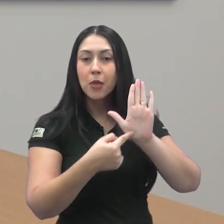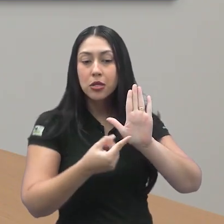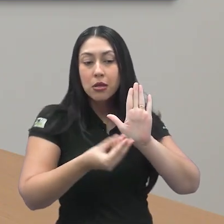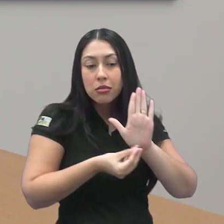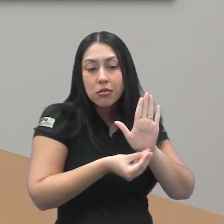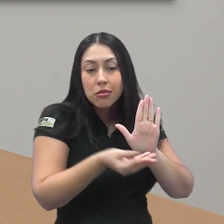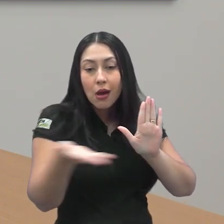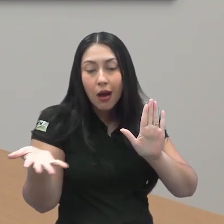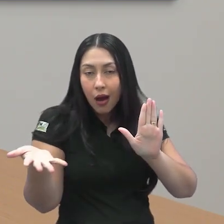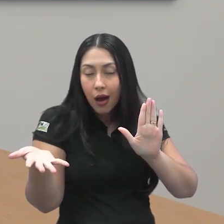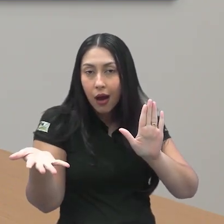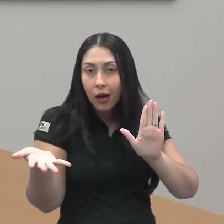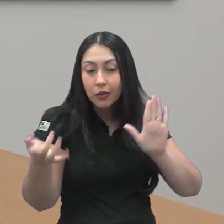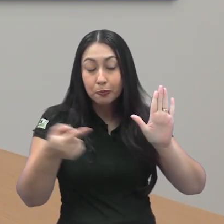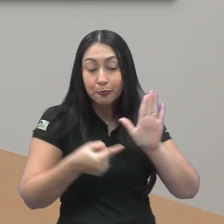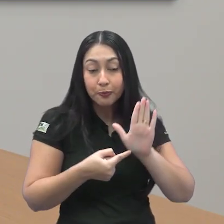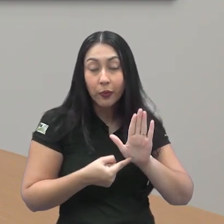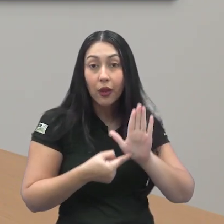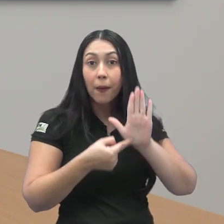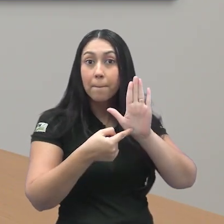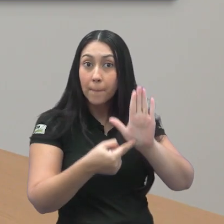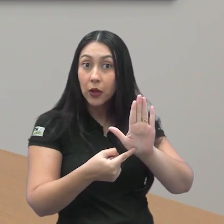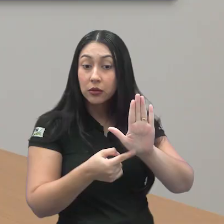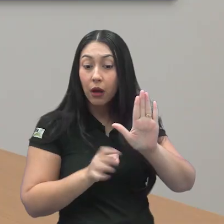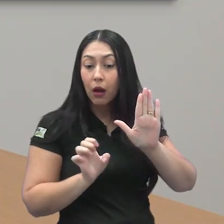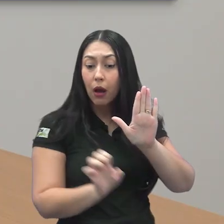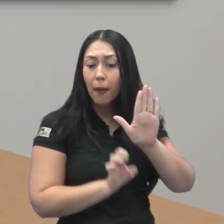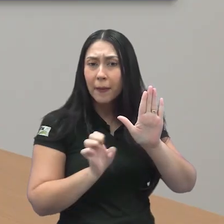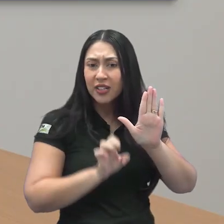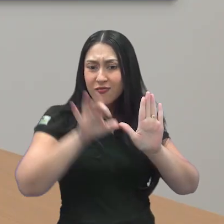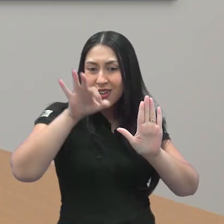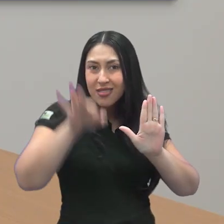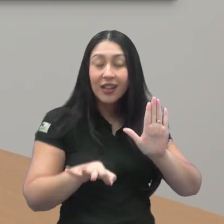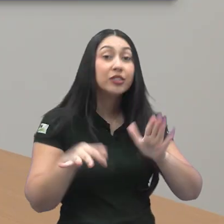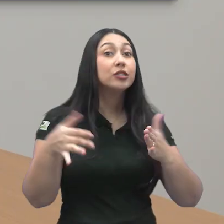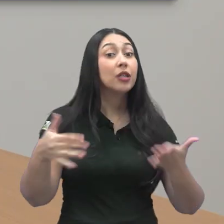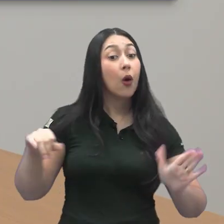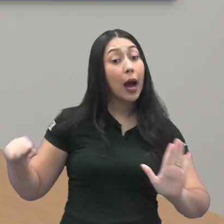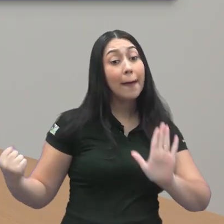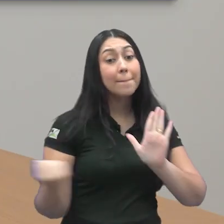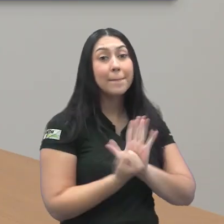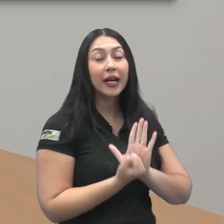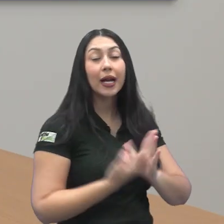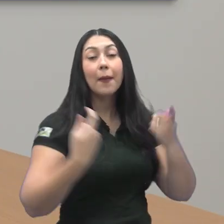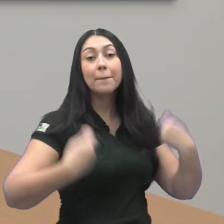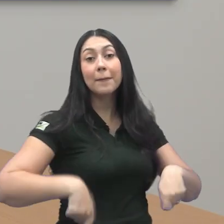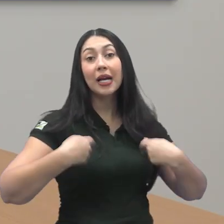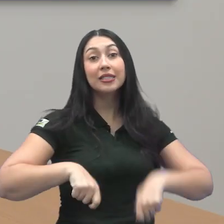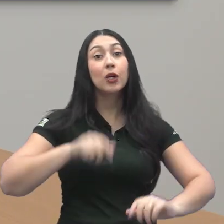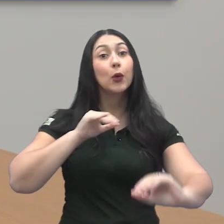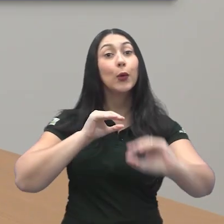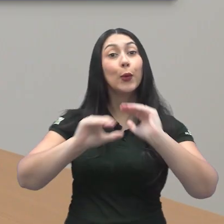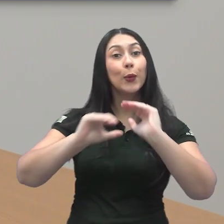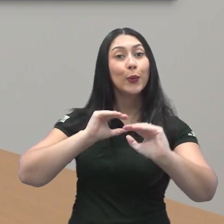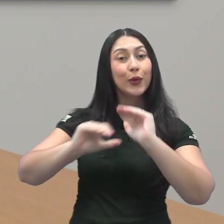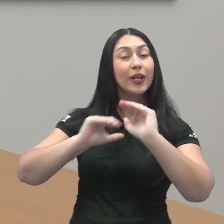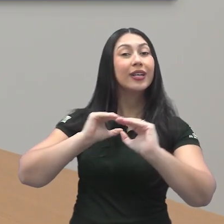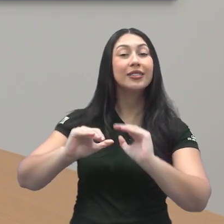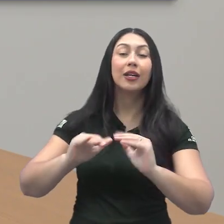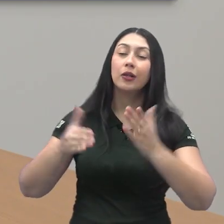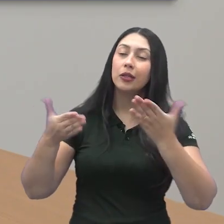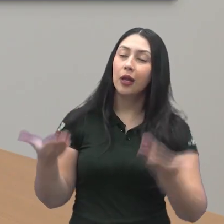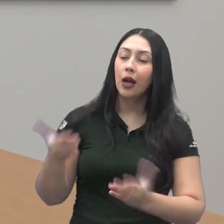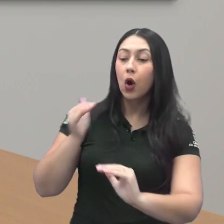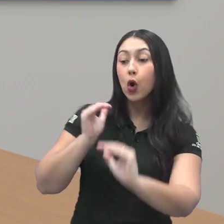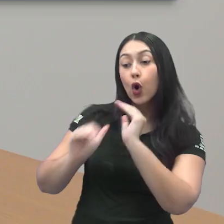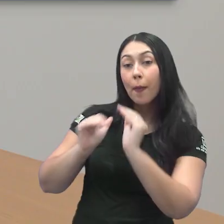você entrega para o seu cliente final, aquilo que a sua empresa é na essência. Então a marca tem que ter essa comunicação. E a